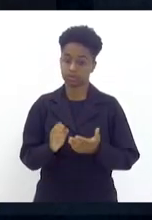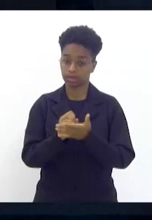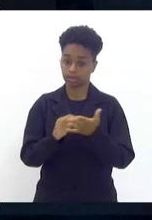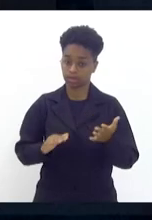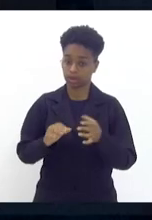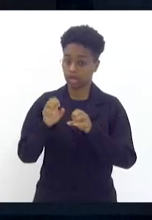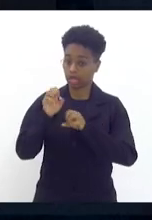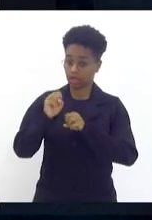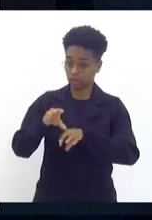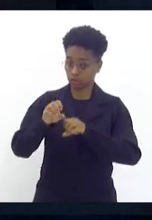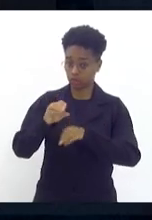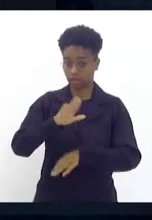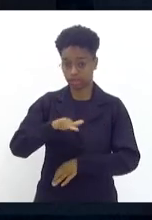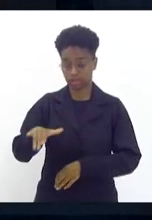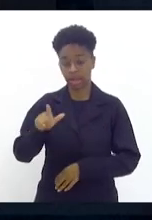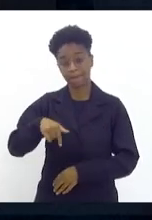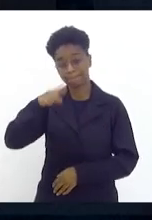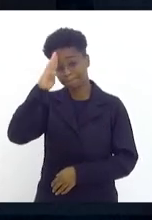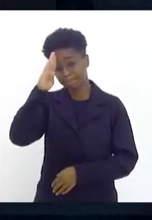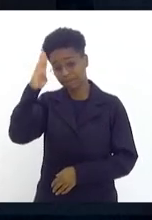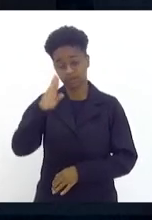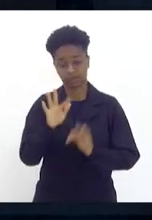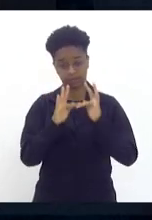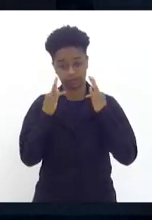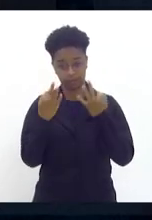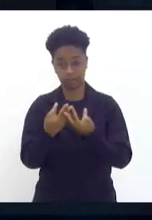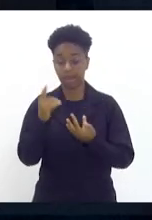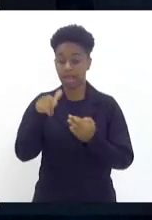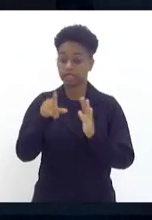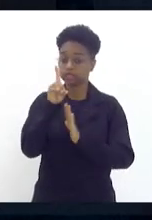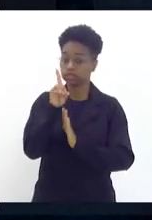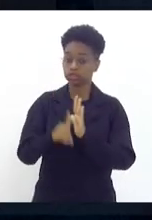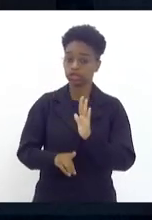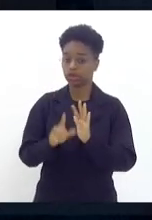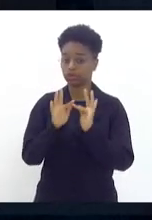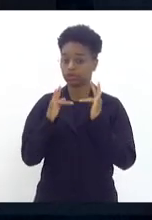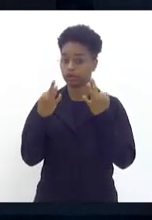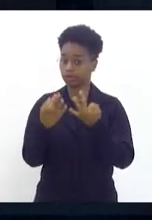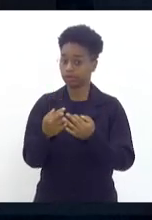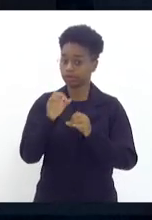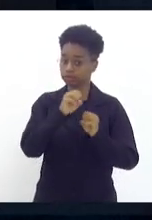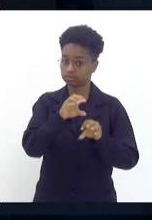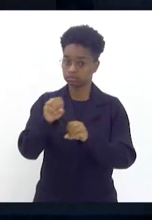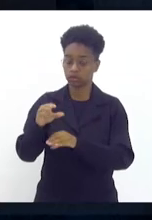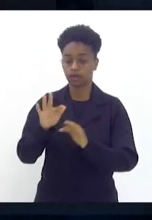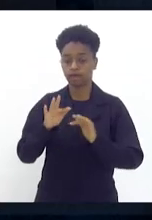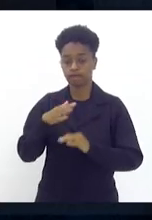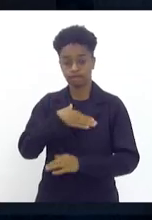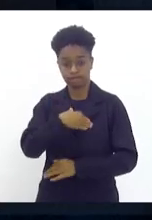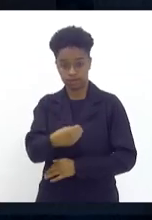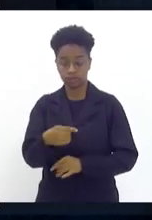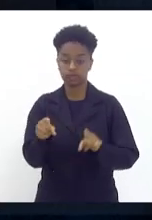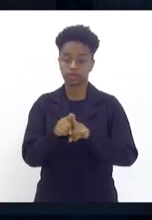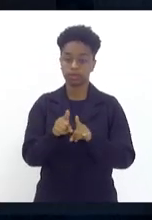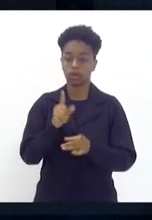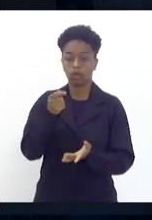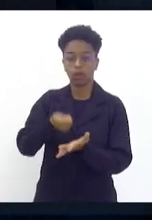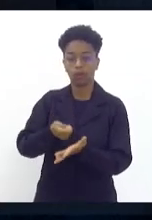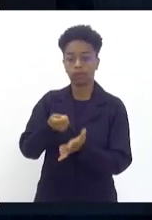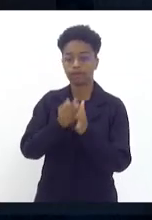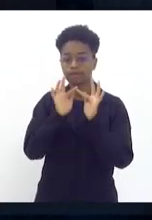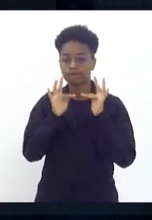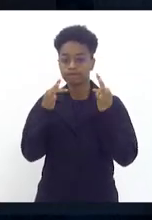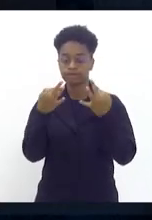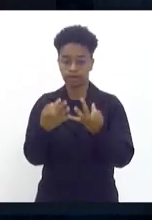ela é primordial da família. É um direito da família educar os seus filhos e, ao mesmo tempo, é um dever da